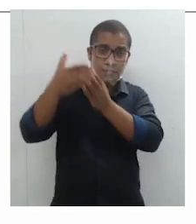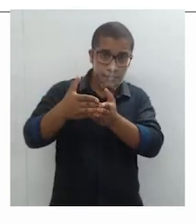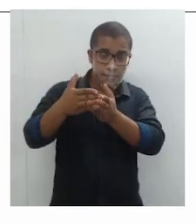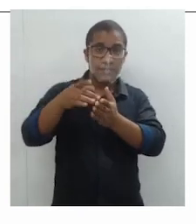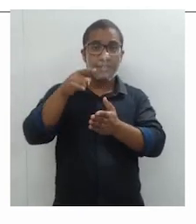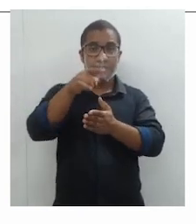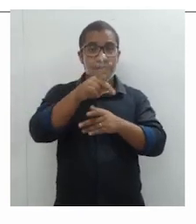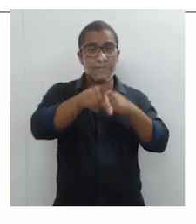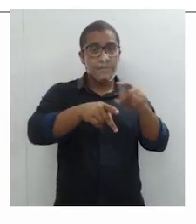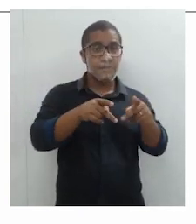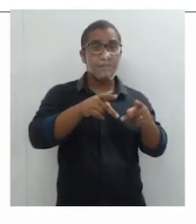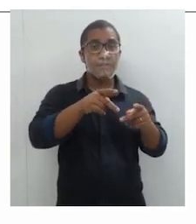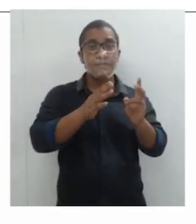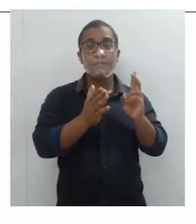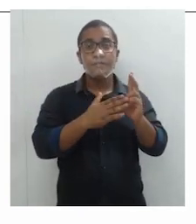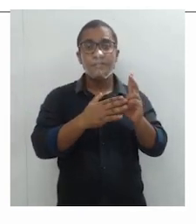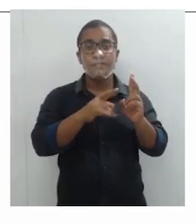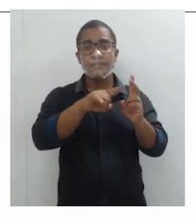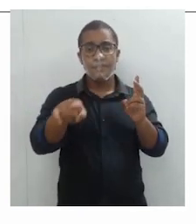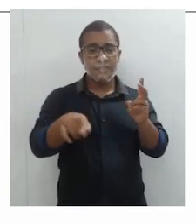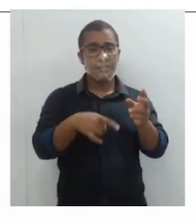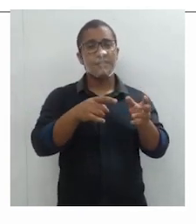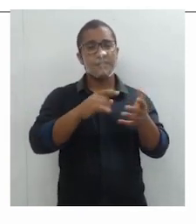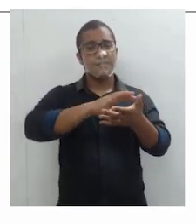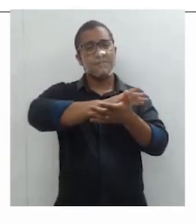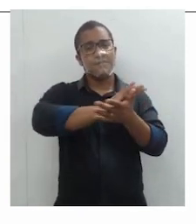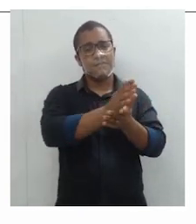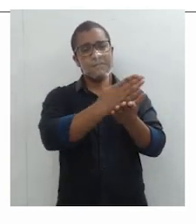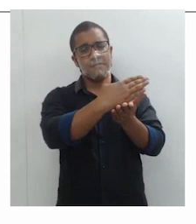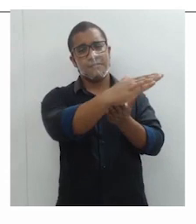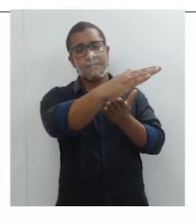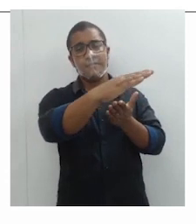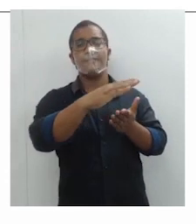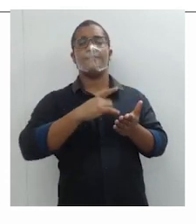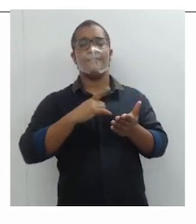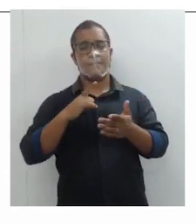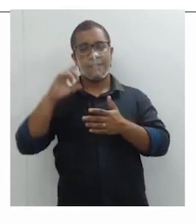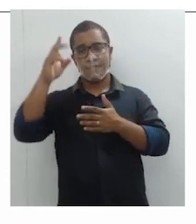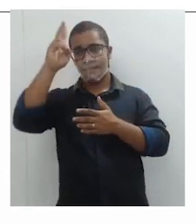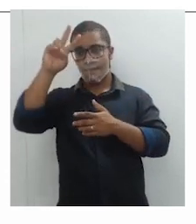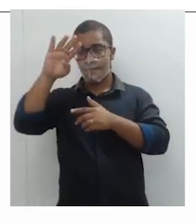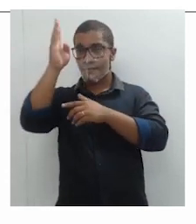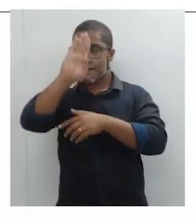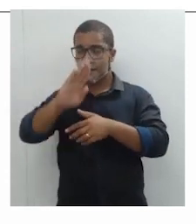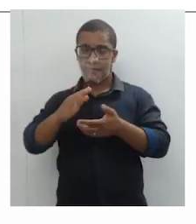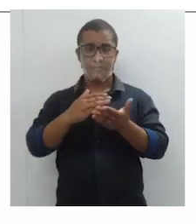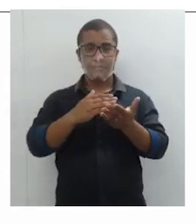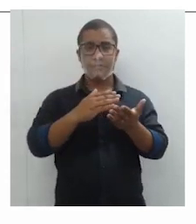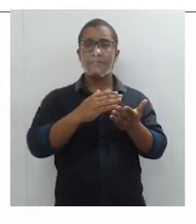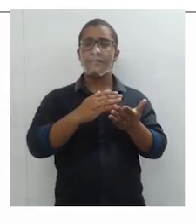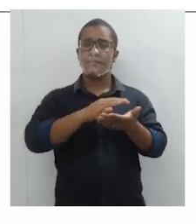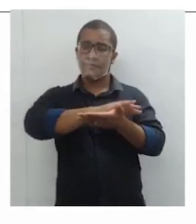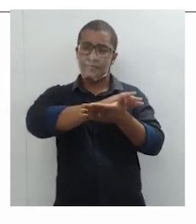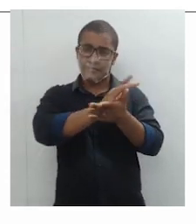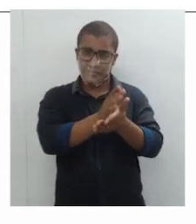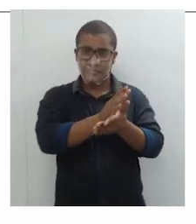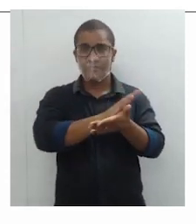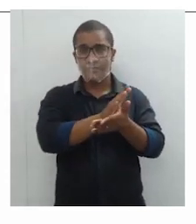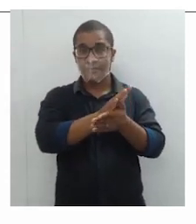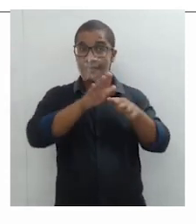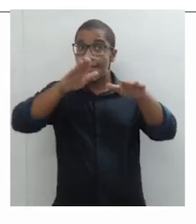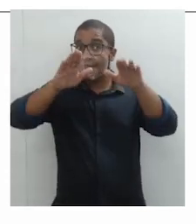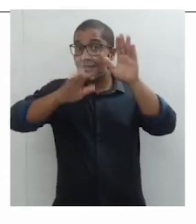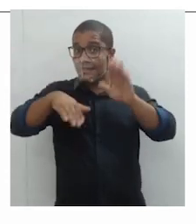têm sido explorados e excluídos ao longo da história do Brasil muitas vezes a